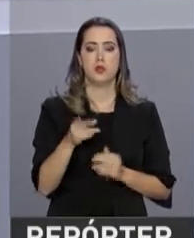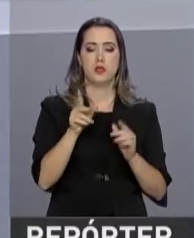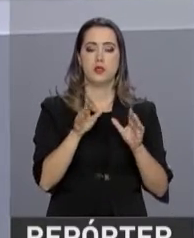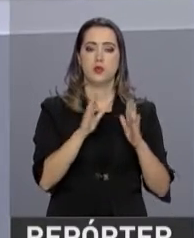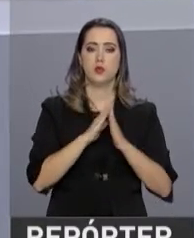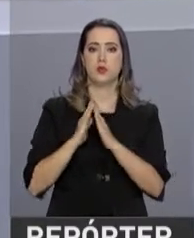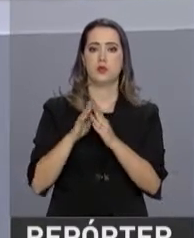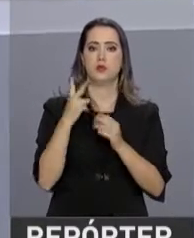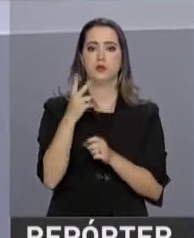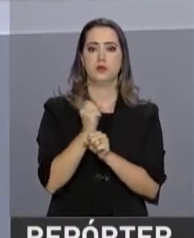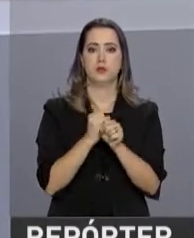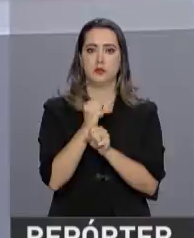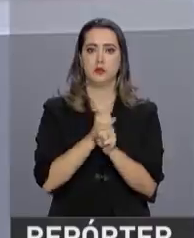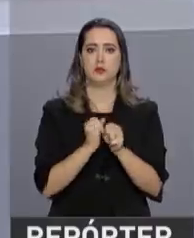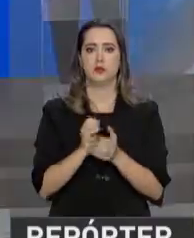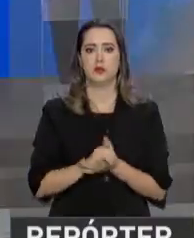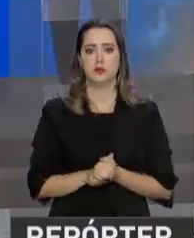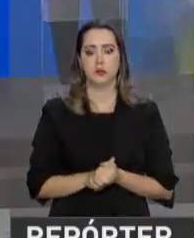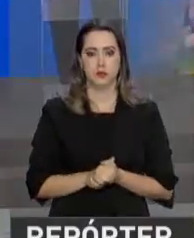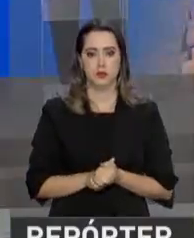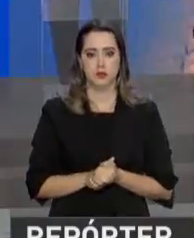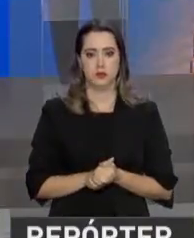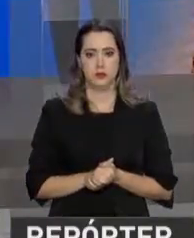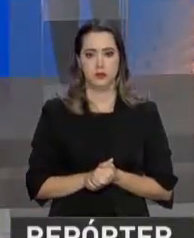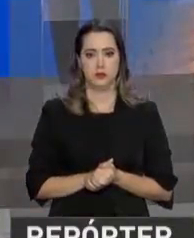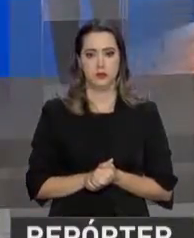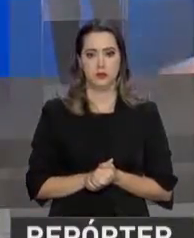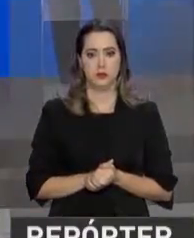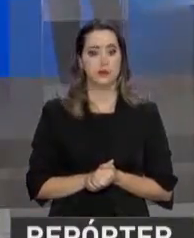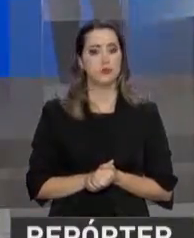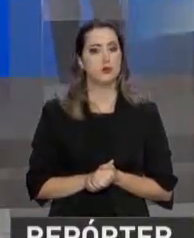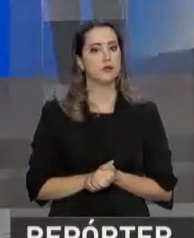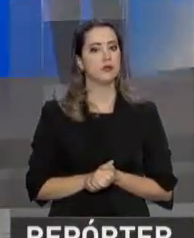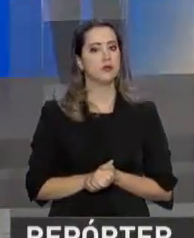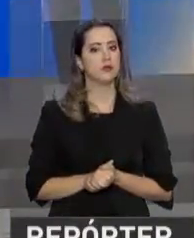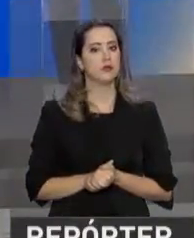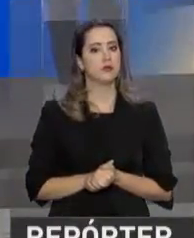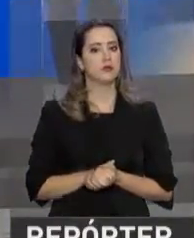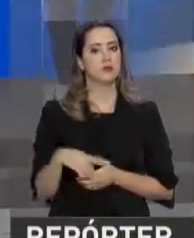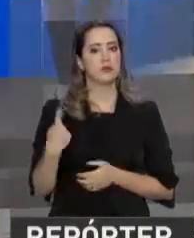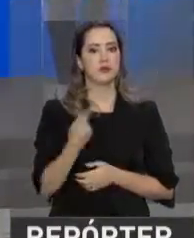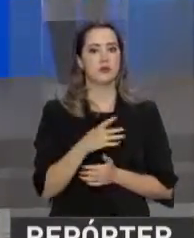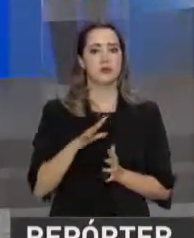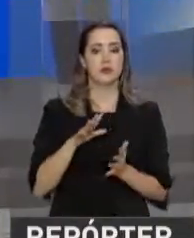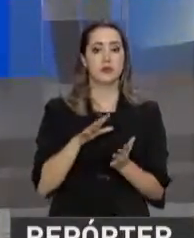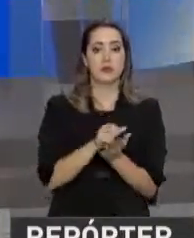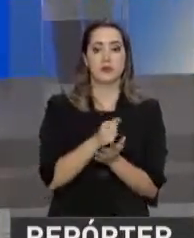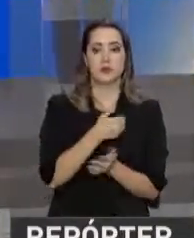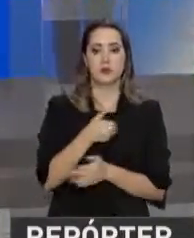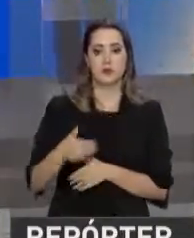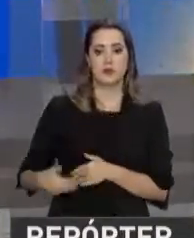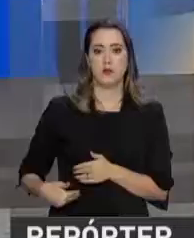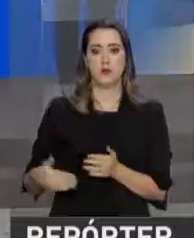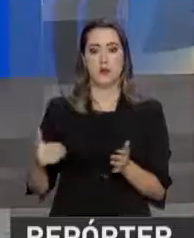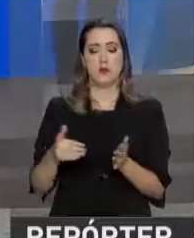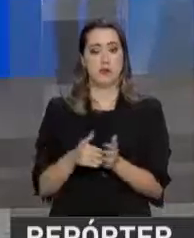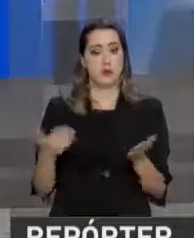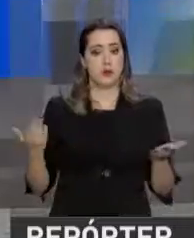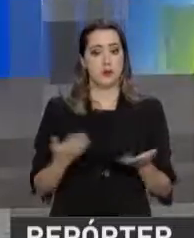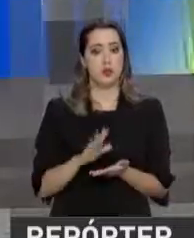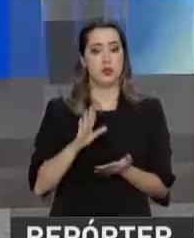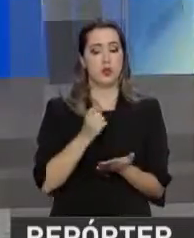nos últimos dois anos desde que assumimos o governo até agora já foram